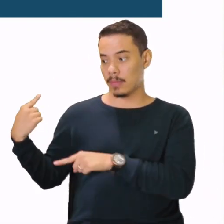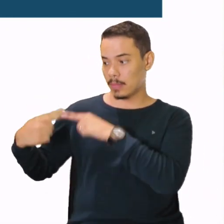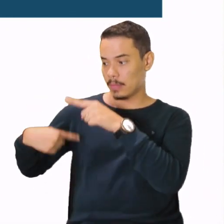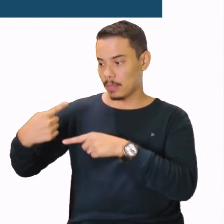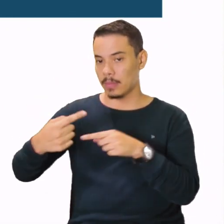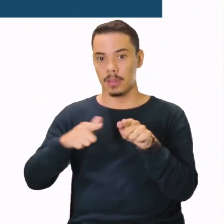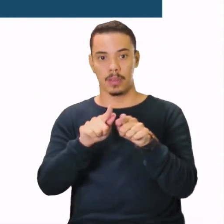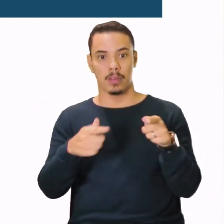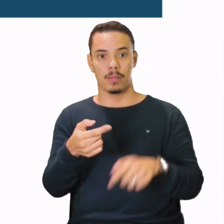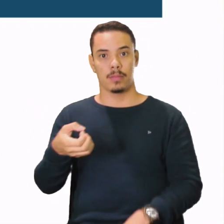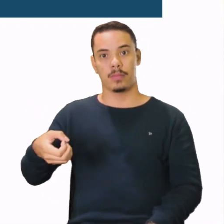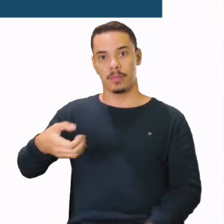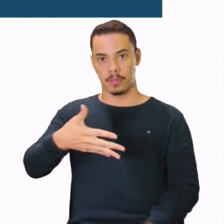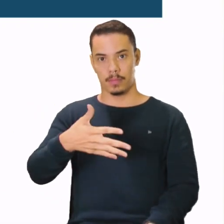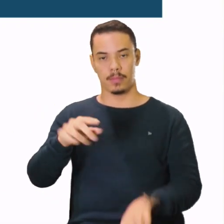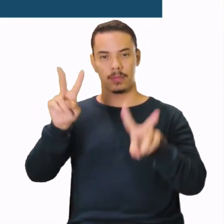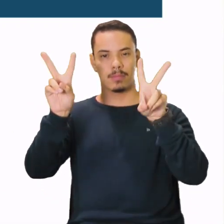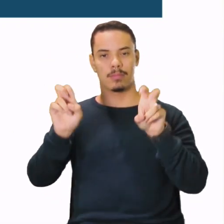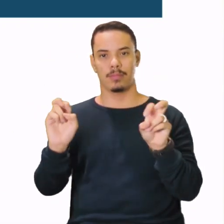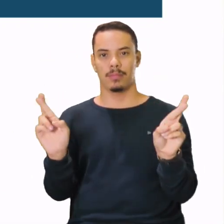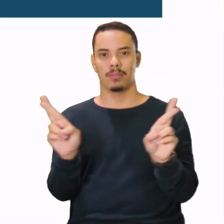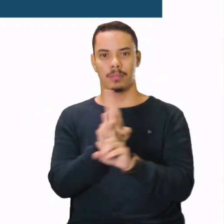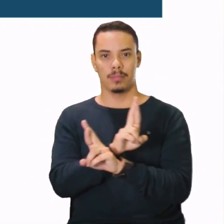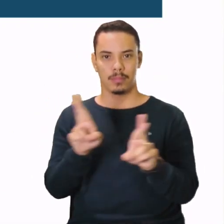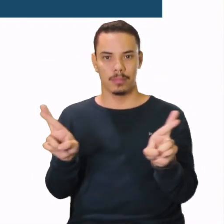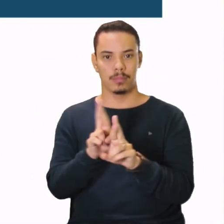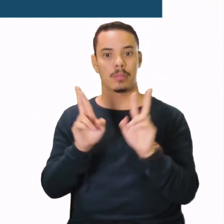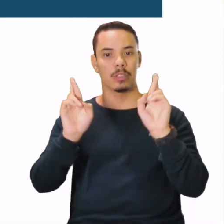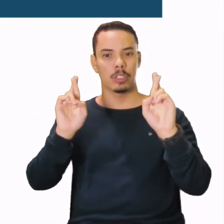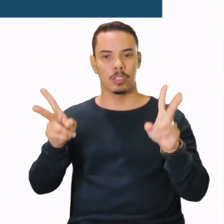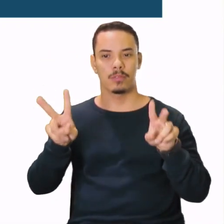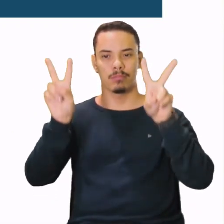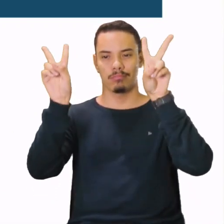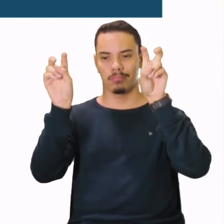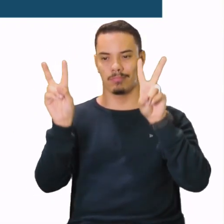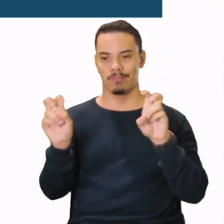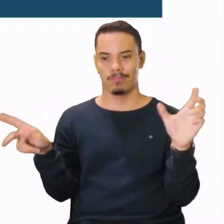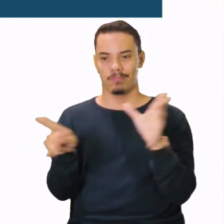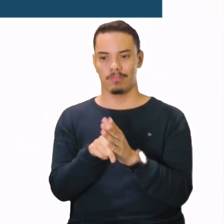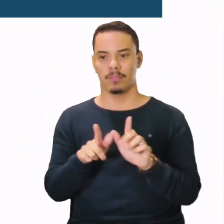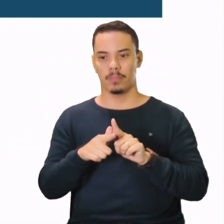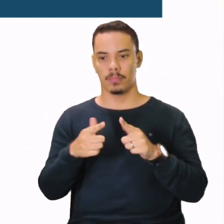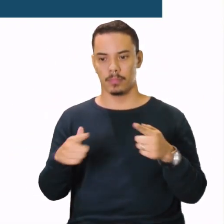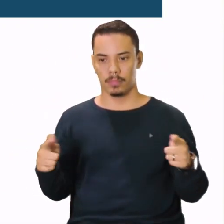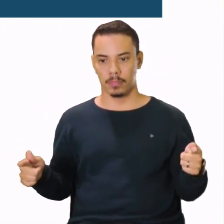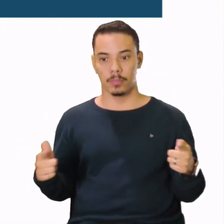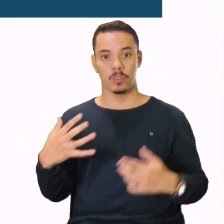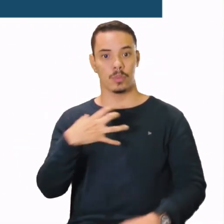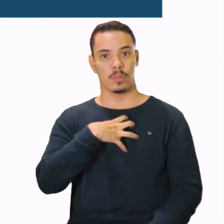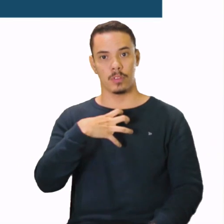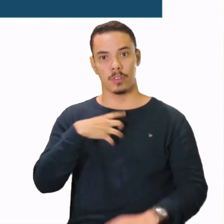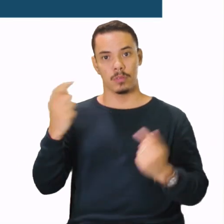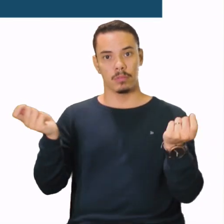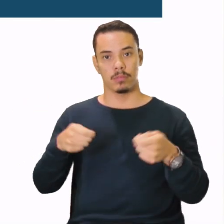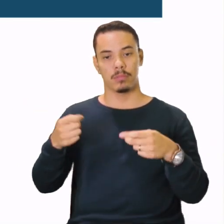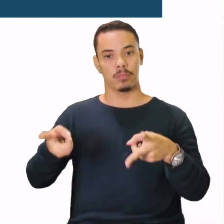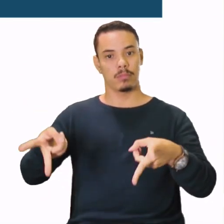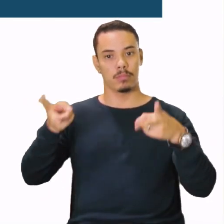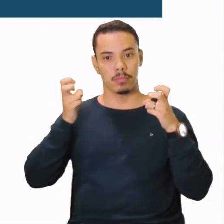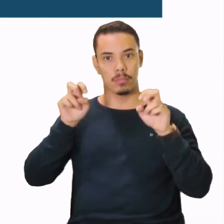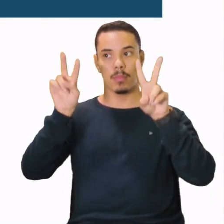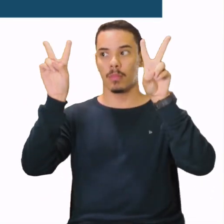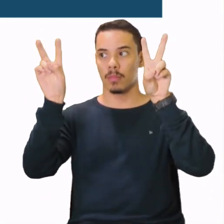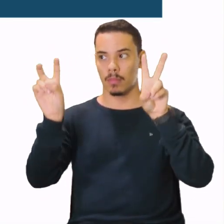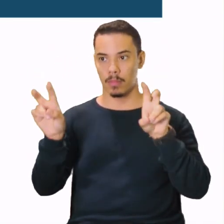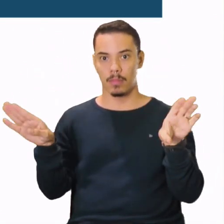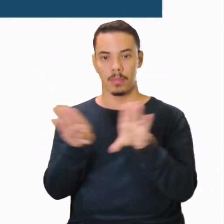uso contemporâneo, em relação às diferenças, diferentes tópicos gramaticais, de forma de perceber as diferenças de abordagem